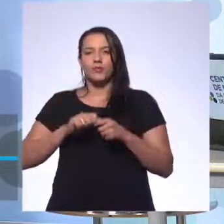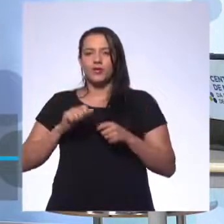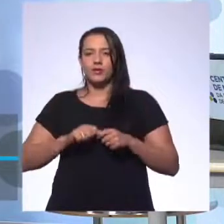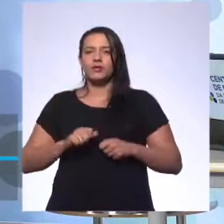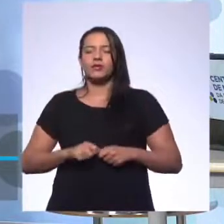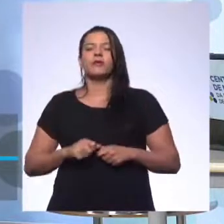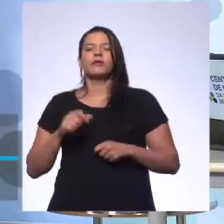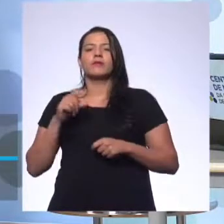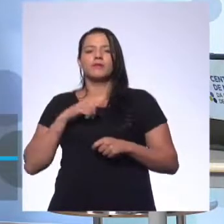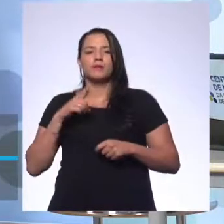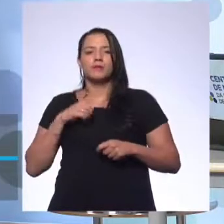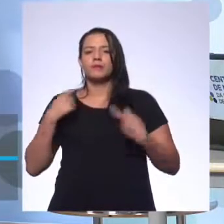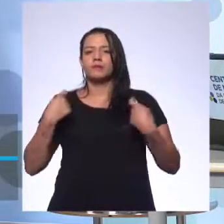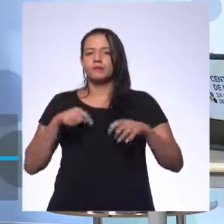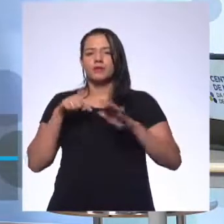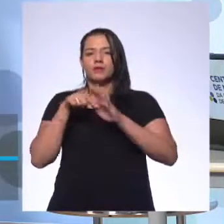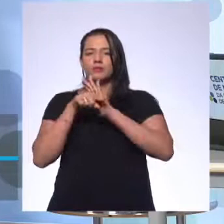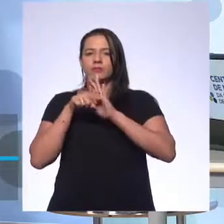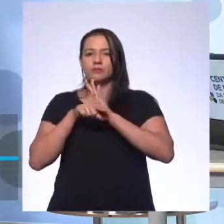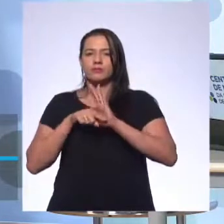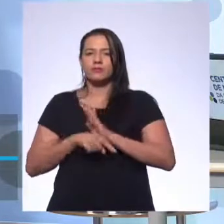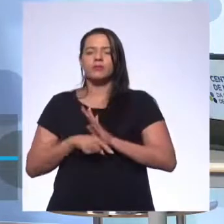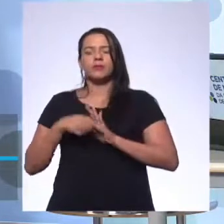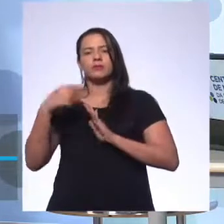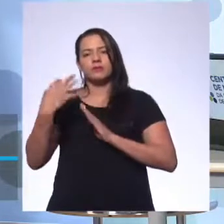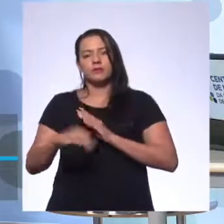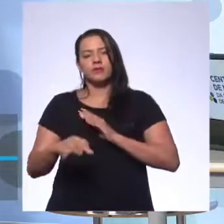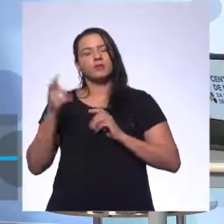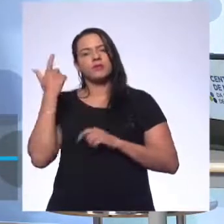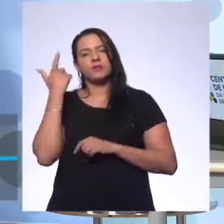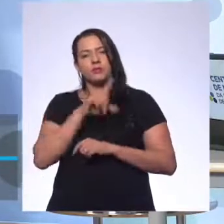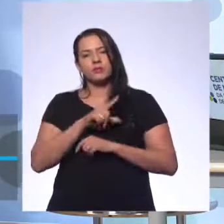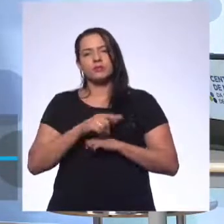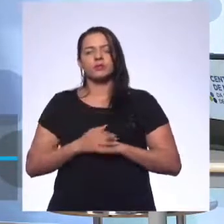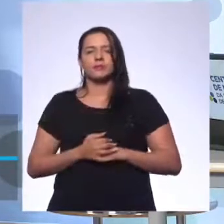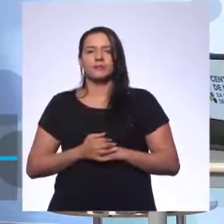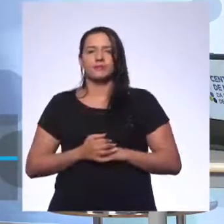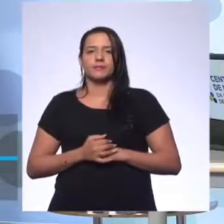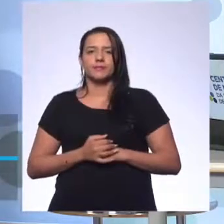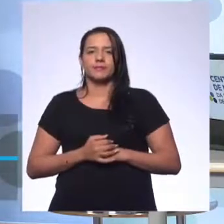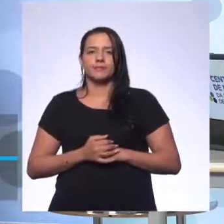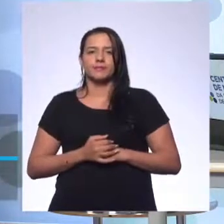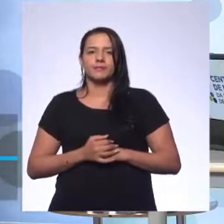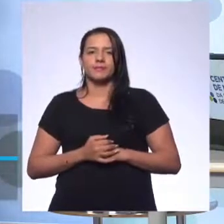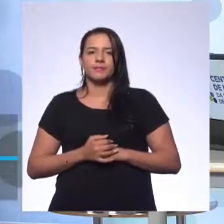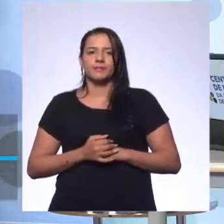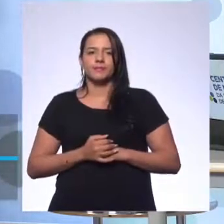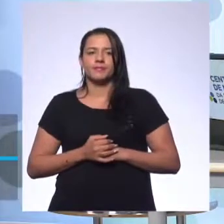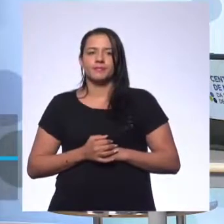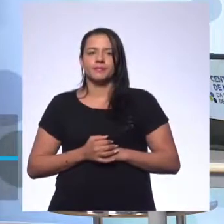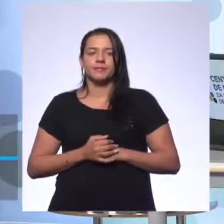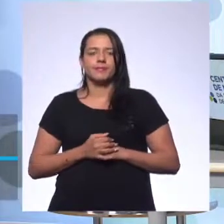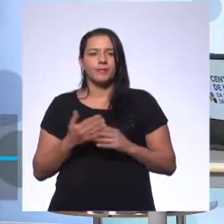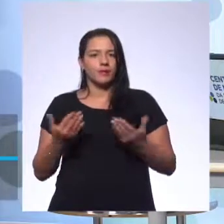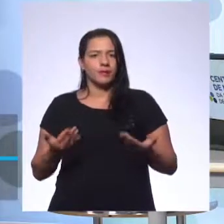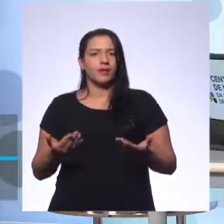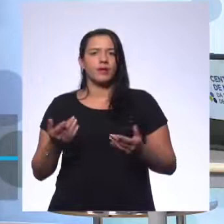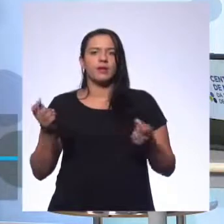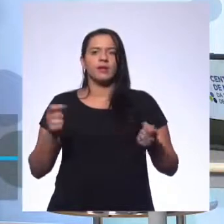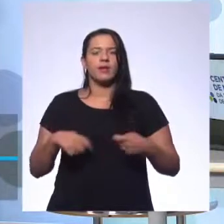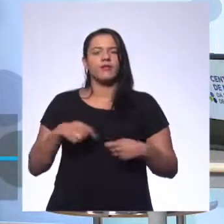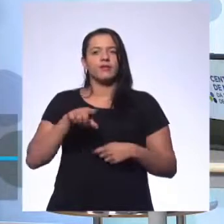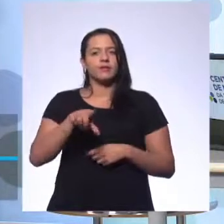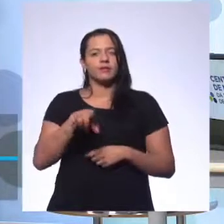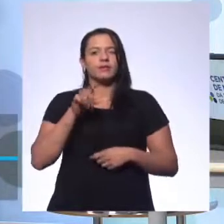ali levando em consideração, né, que vai ser possível para aquele sistema de classificação. Tá? Então, os